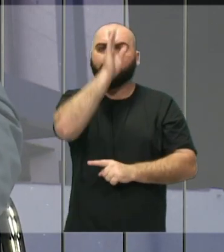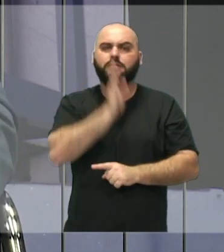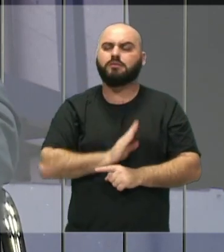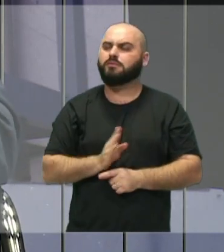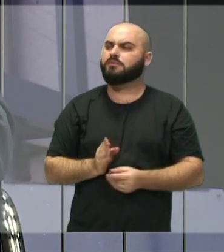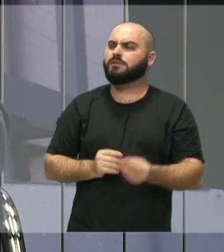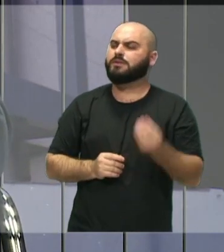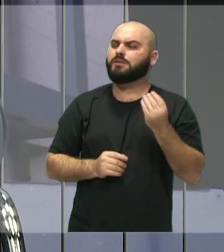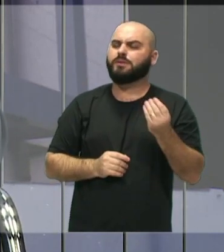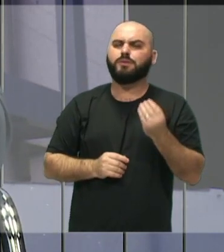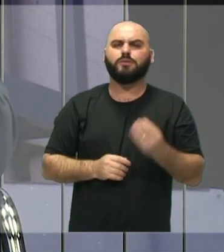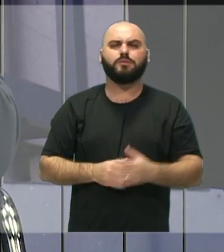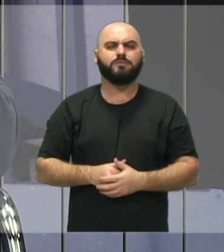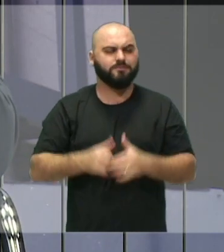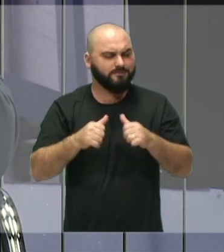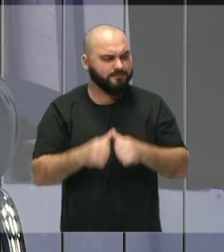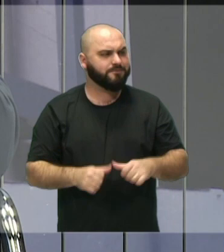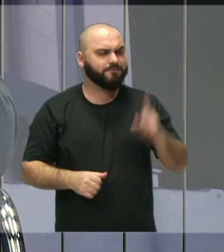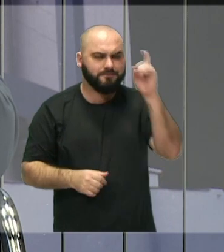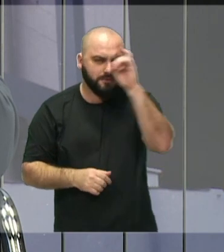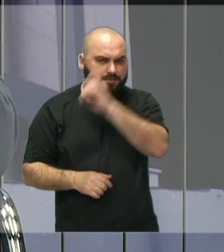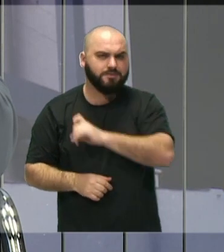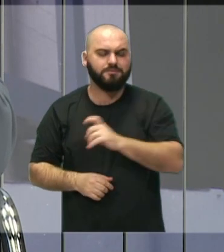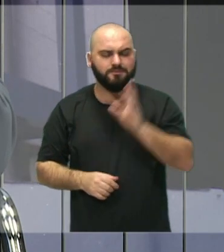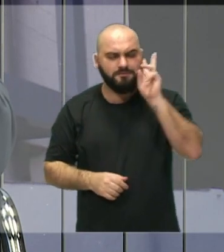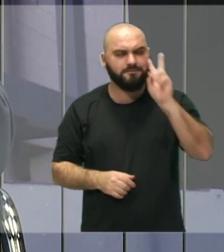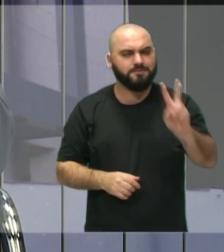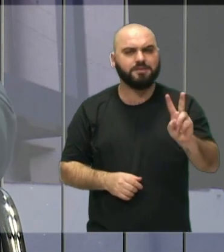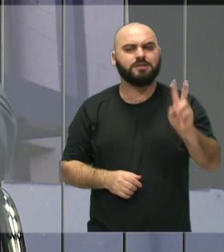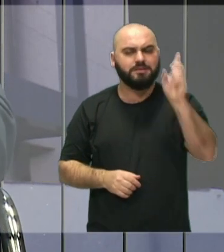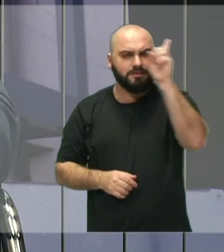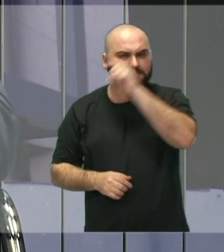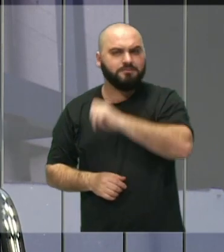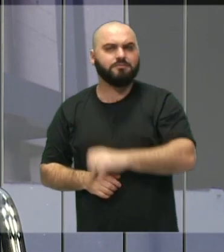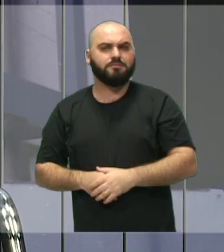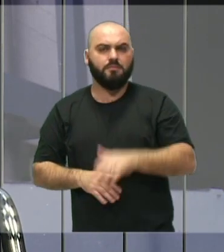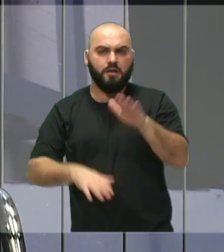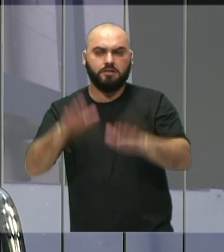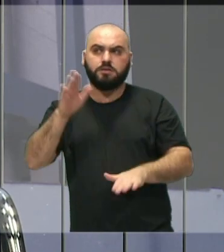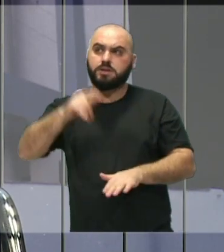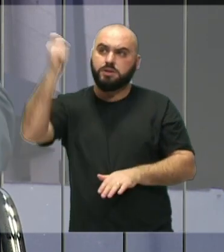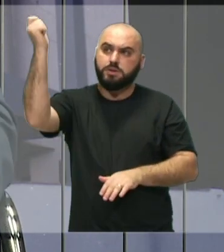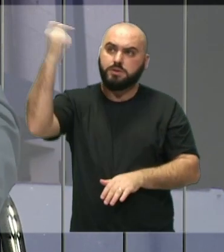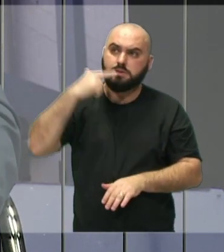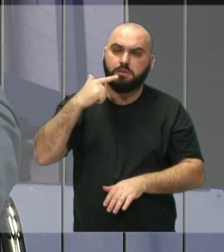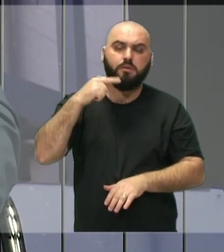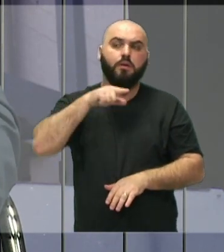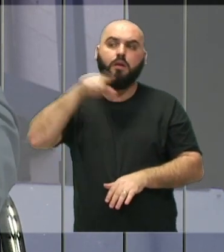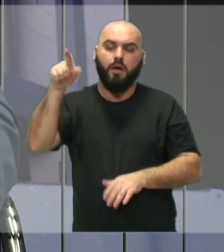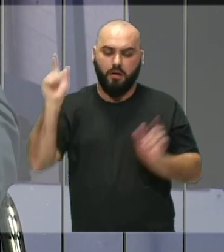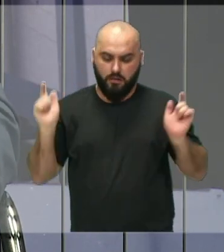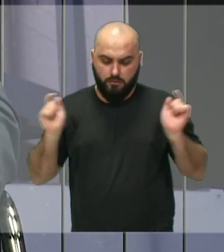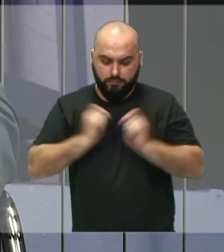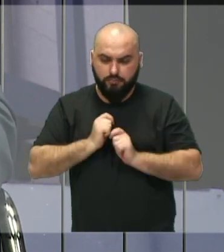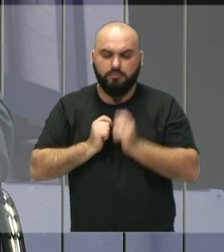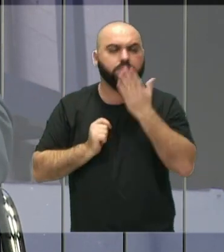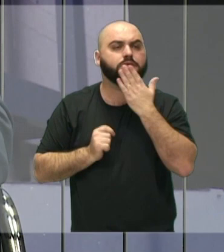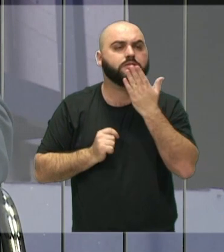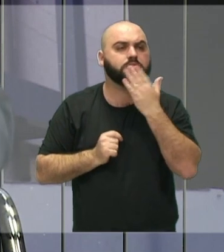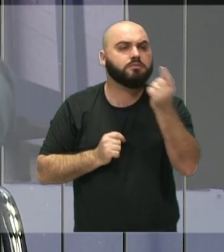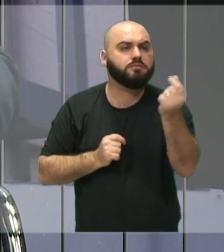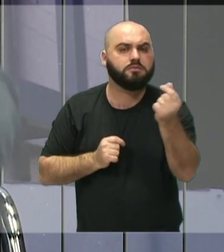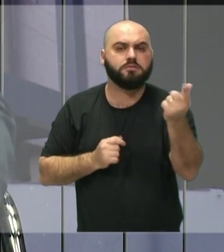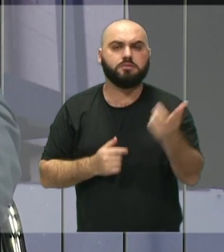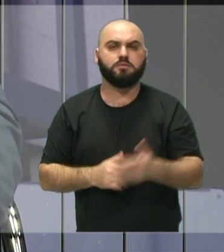isso corta o coração para a gente que é da área da educação física. Muitas vezes no sol, está lá com kimono pedindo, né,